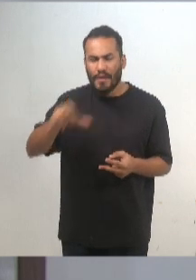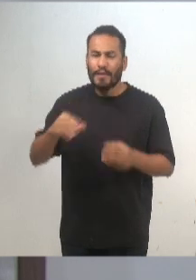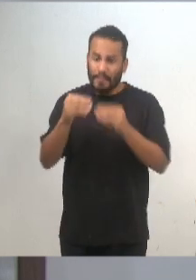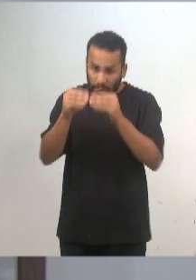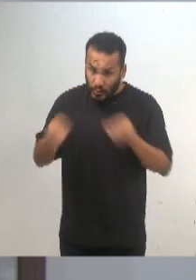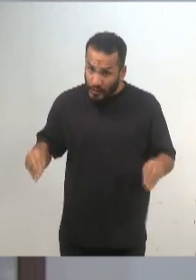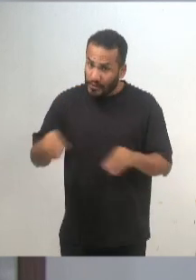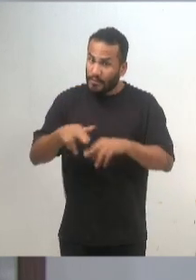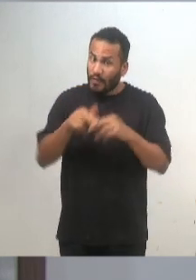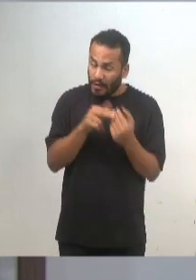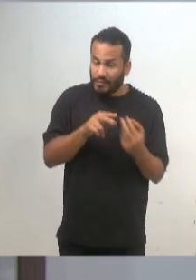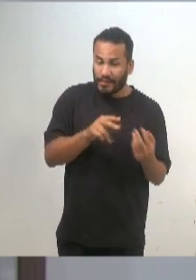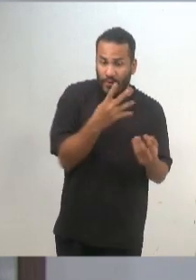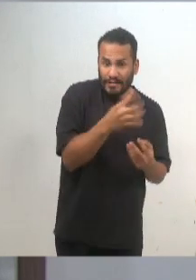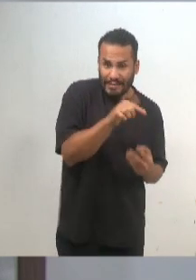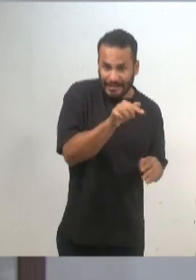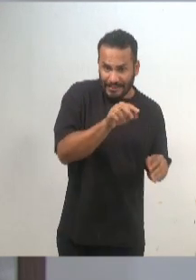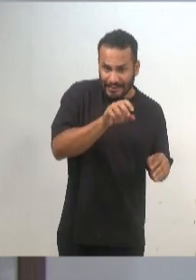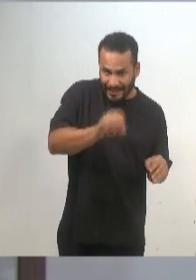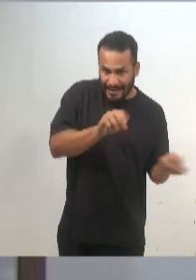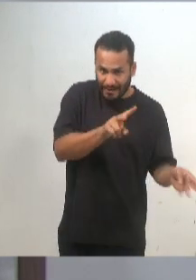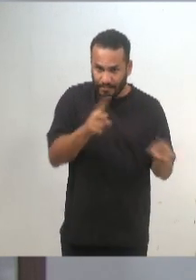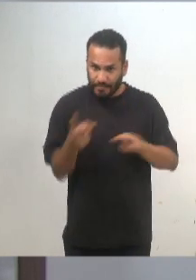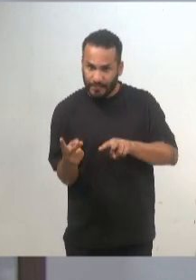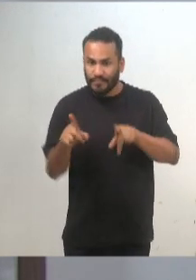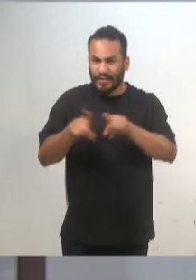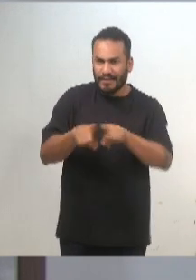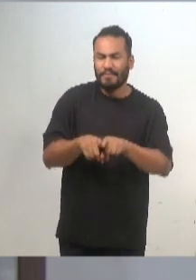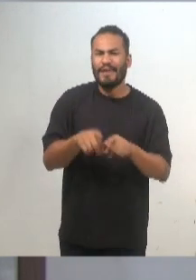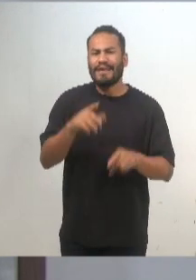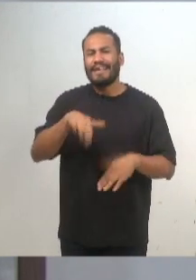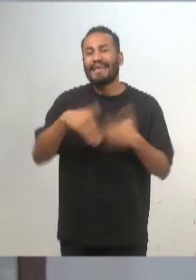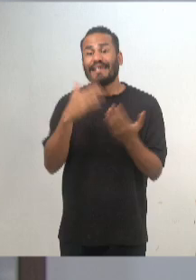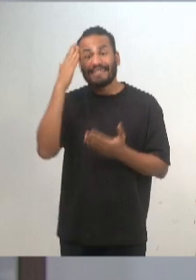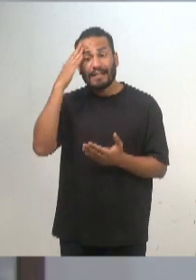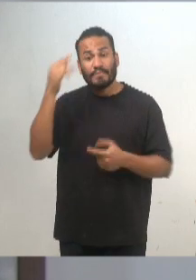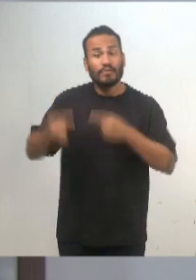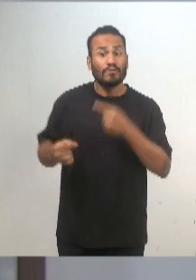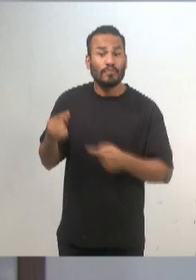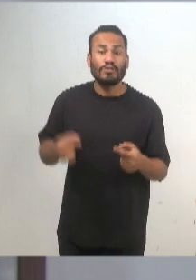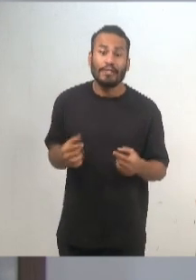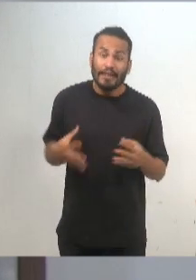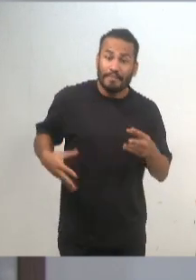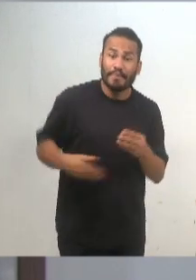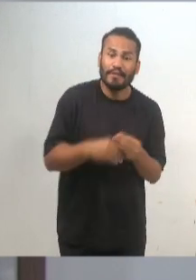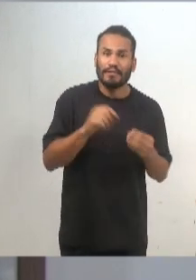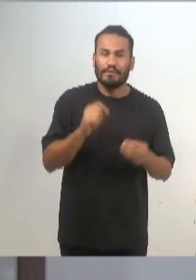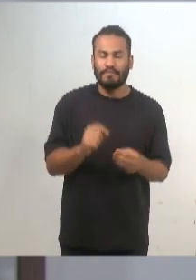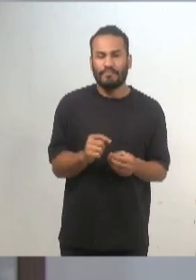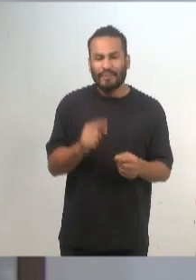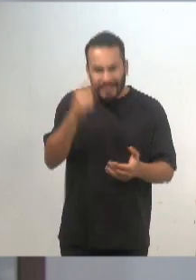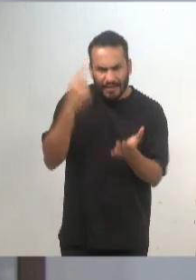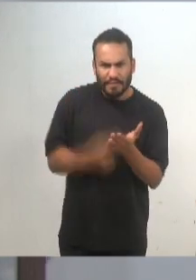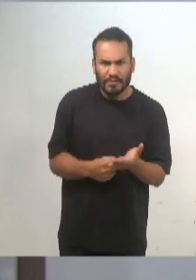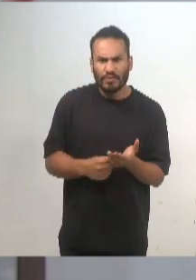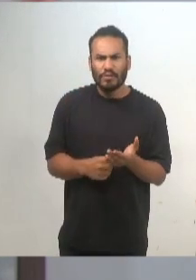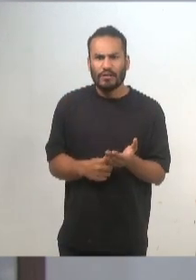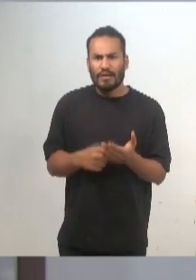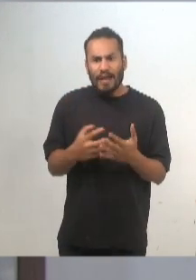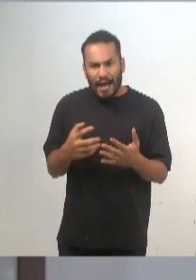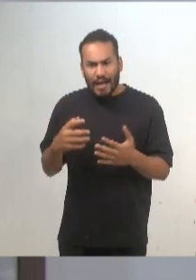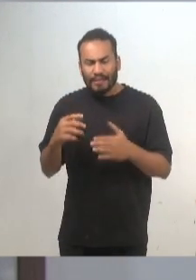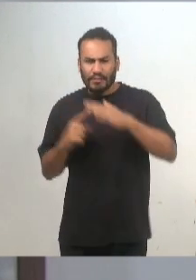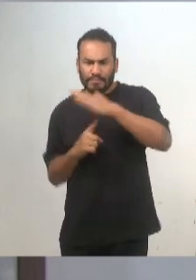em decorrência da duplicação da 470, e também, quem sabe, discutir a implantação em caráter definitivo dos abrigos de